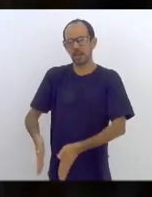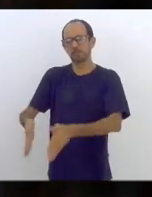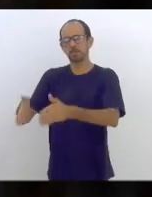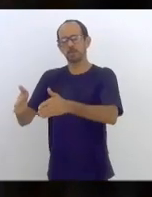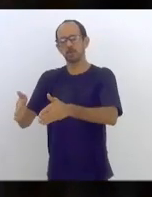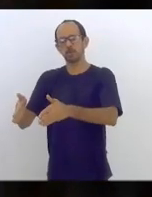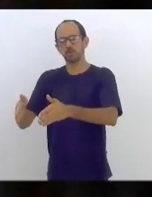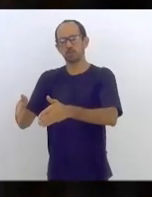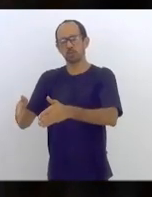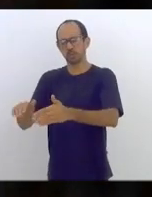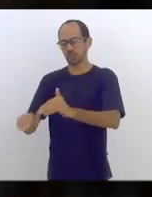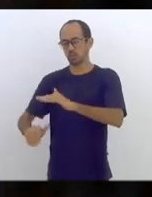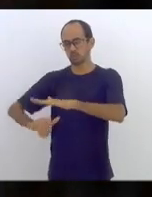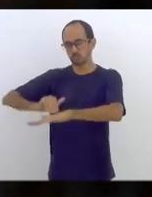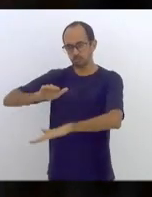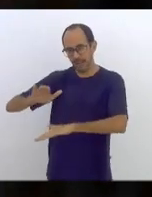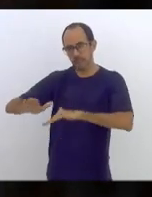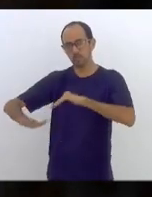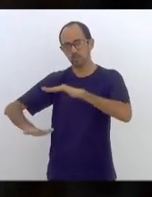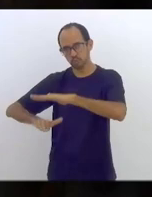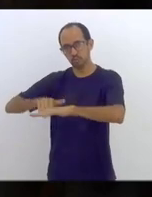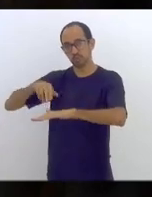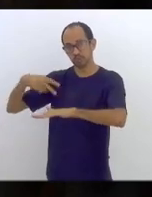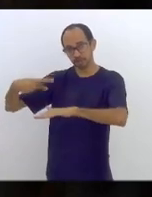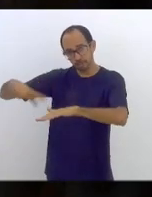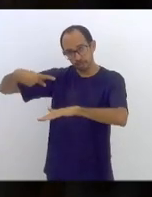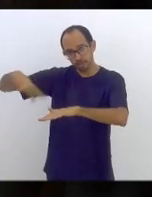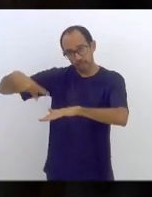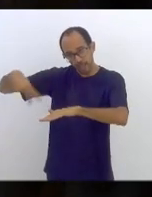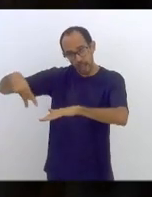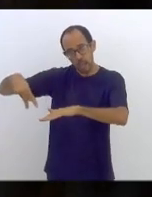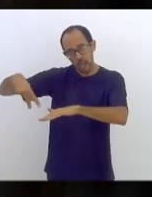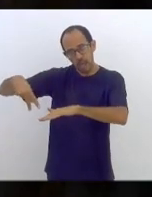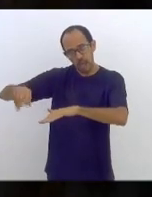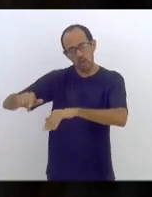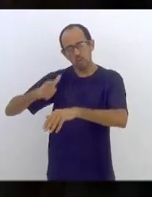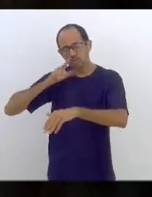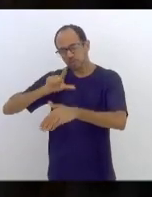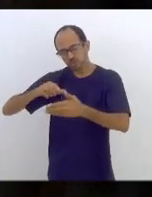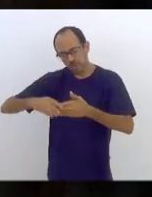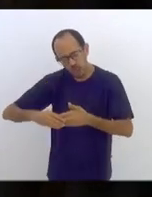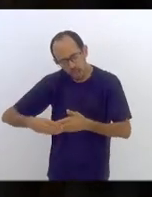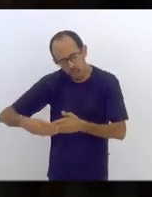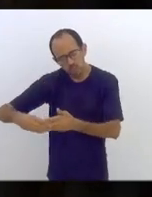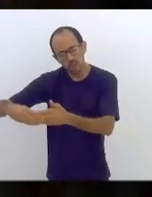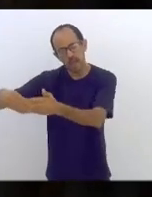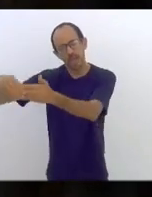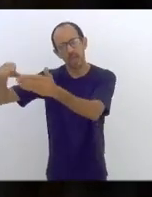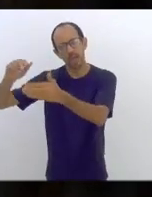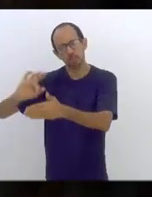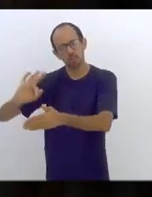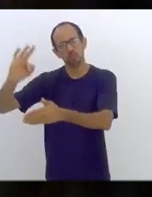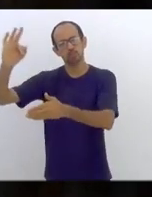os seus passos a leve muito longe,